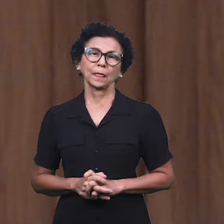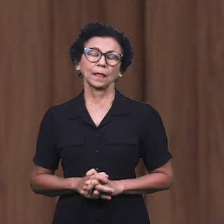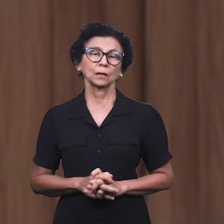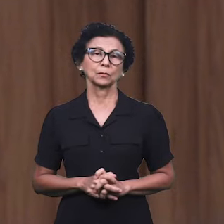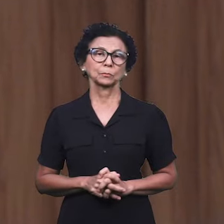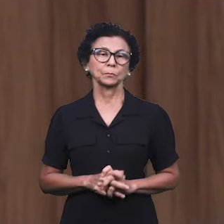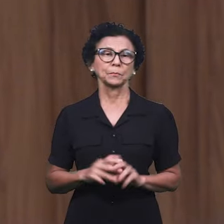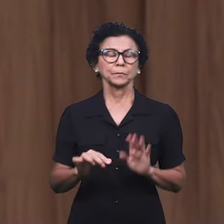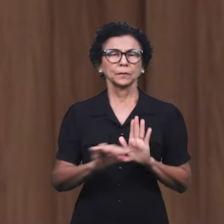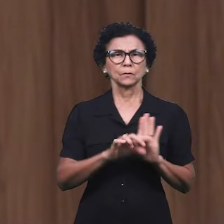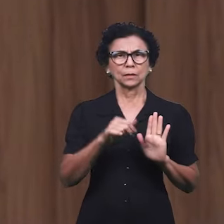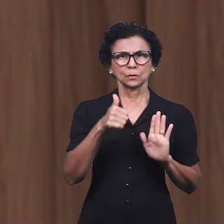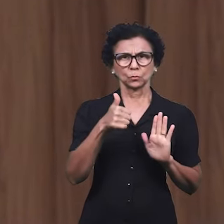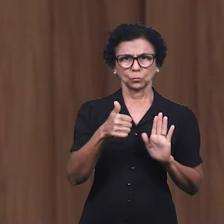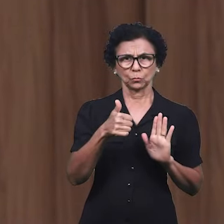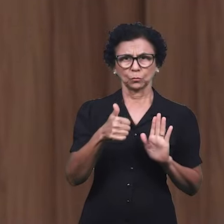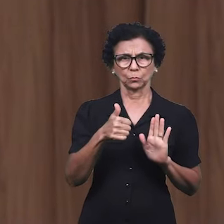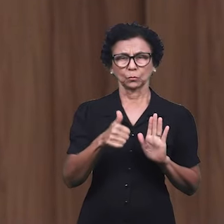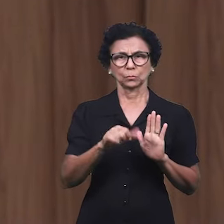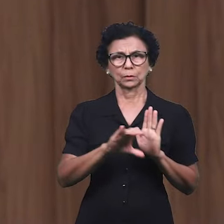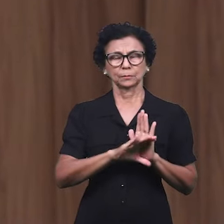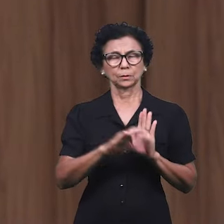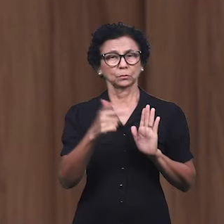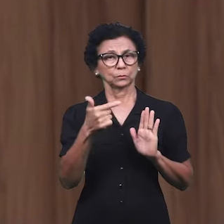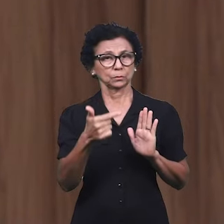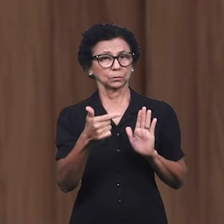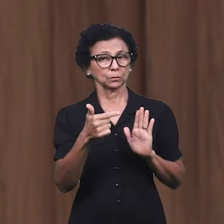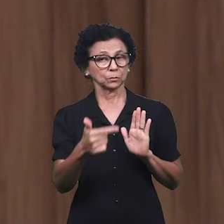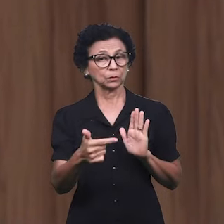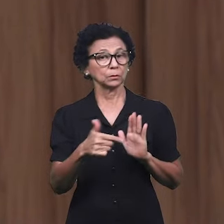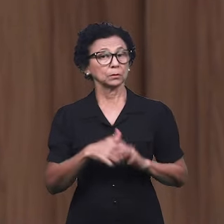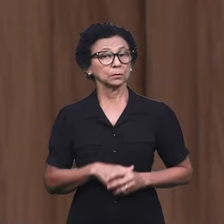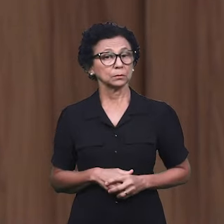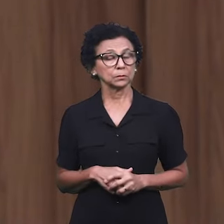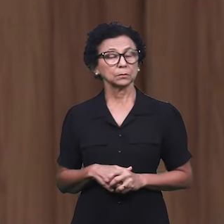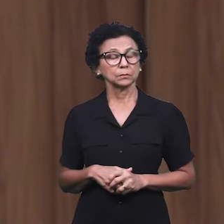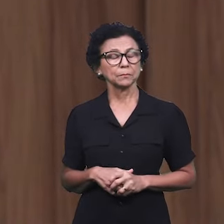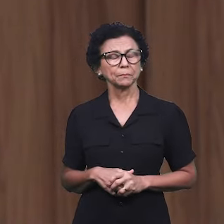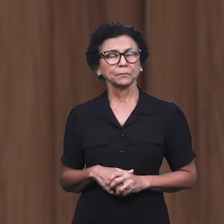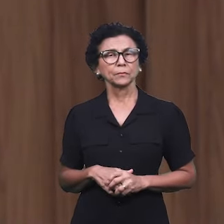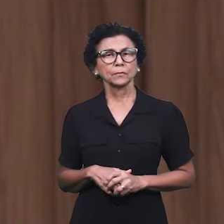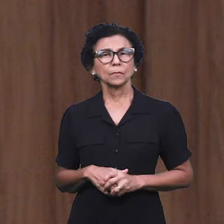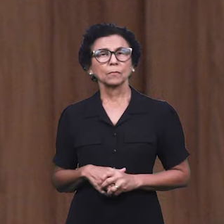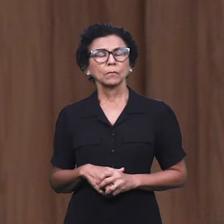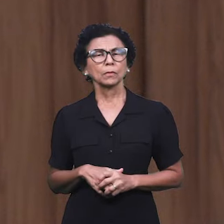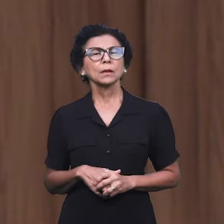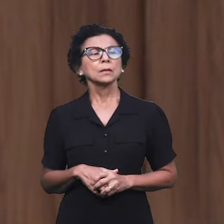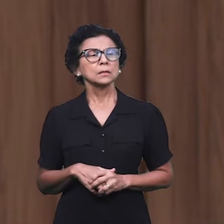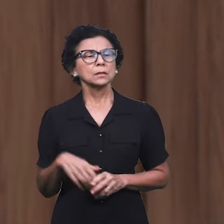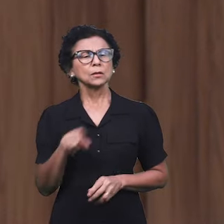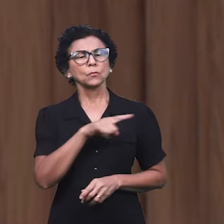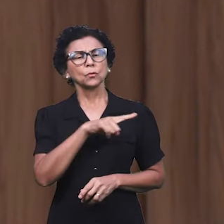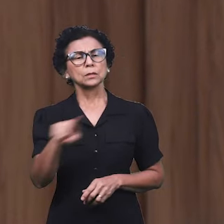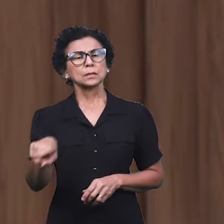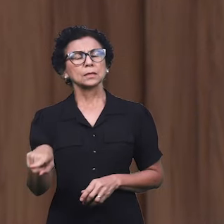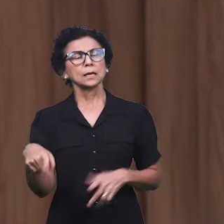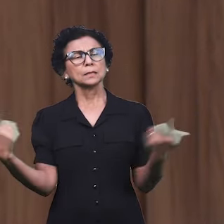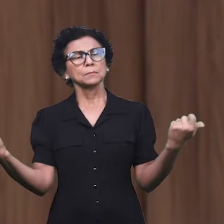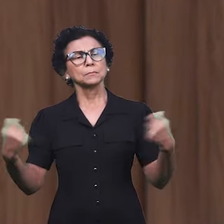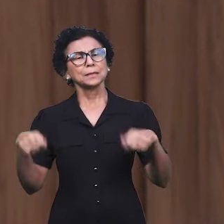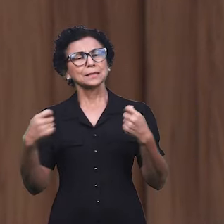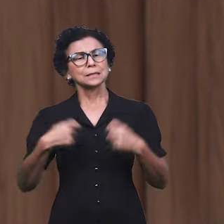primeiro, no capítulo 2, vai dizer assim: porque quero que saibais quão grande combate tenho